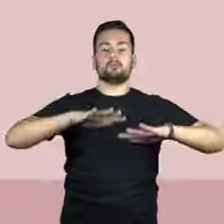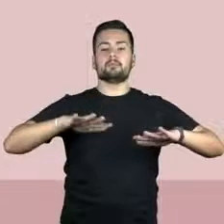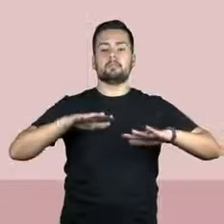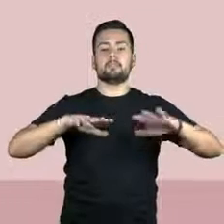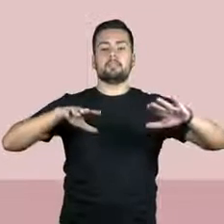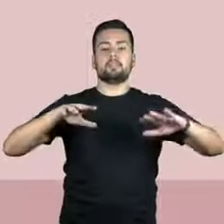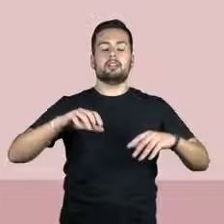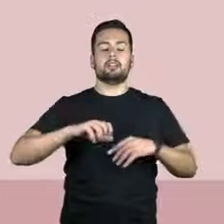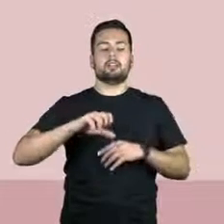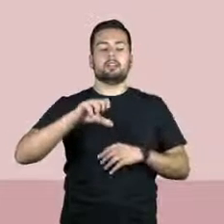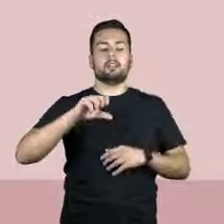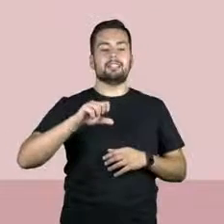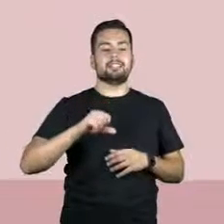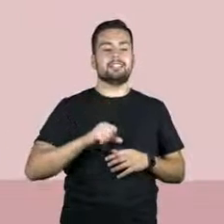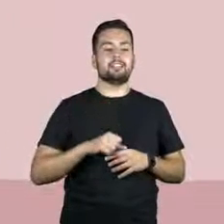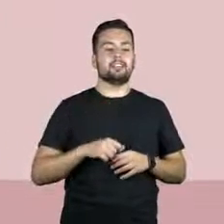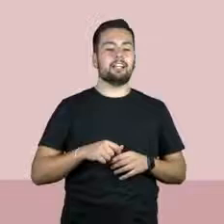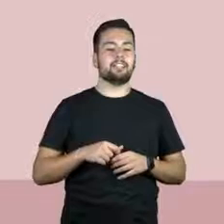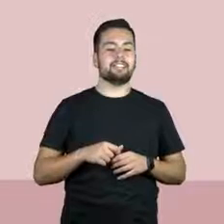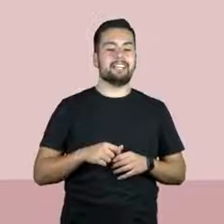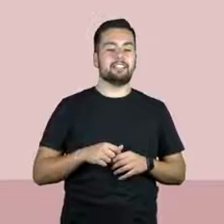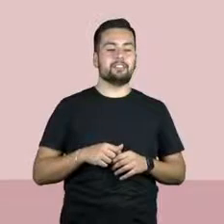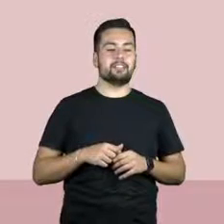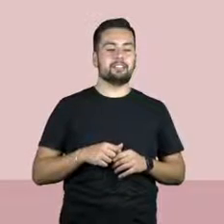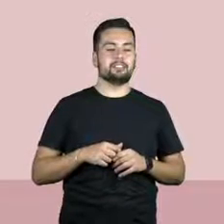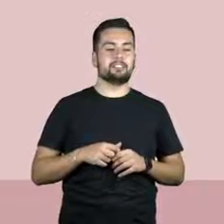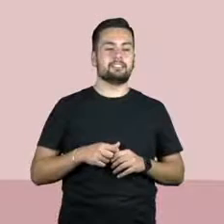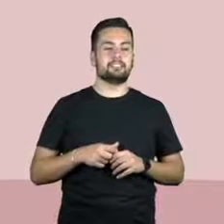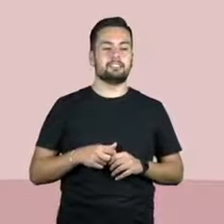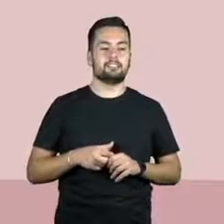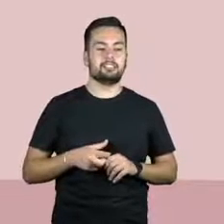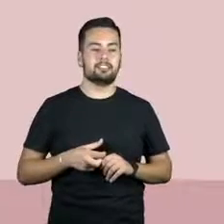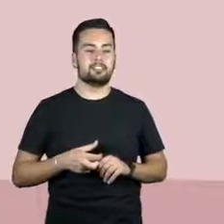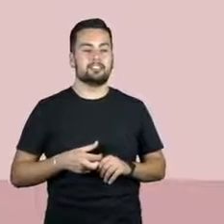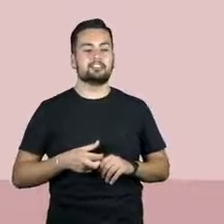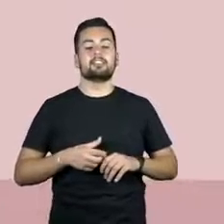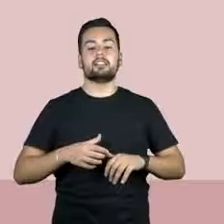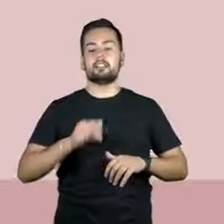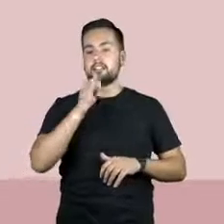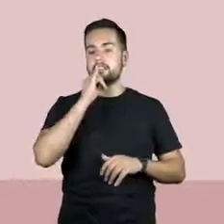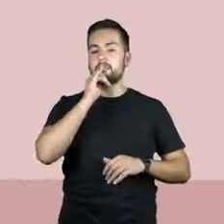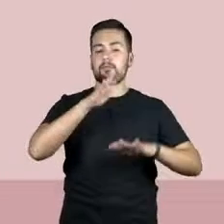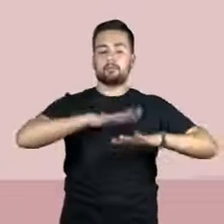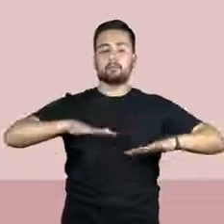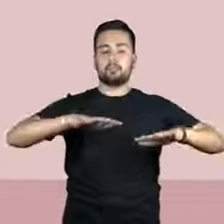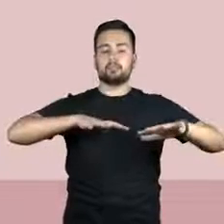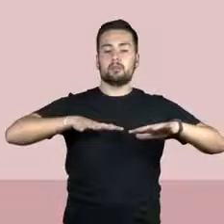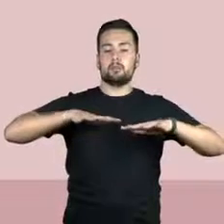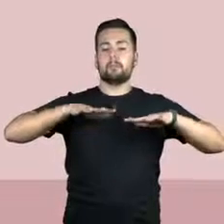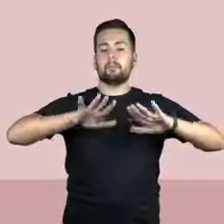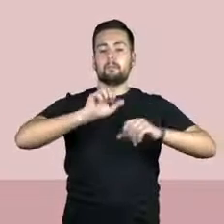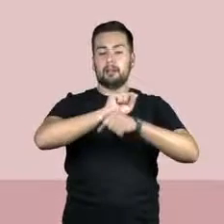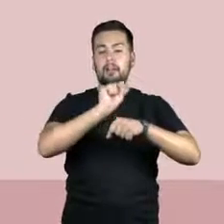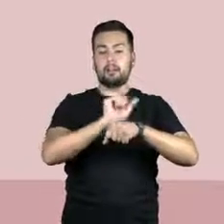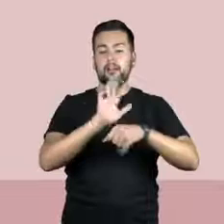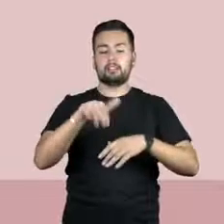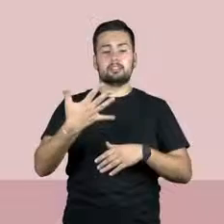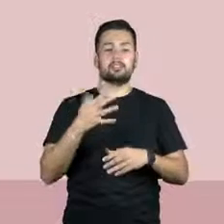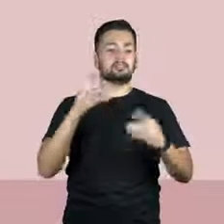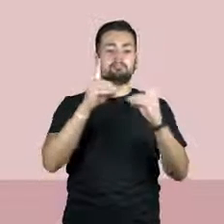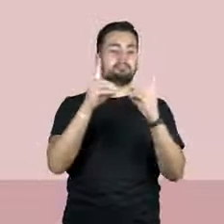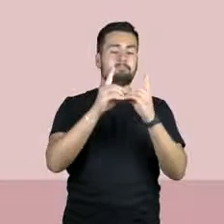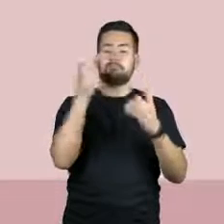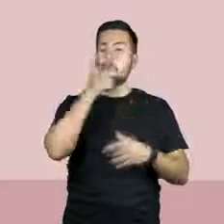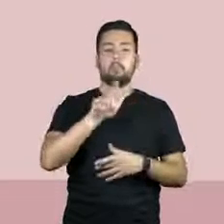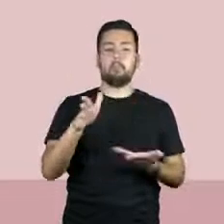estratificado. Tá? Ou seja, se eu tiver 2 estratos de solo, claro, dentro desse sistema, né, não aqui embaixo, dentro desse sistema, né, do corpo